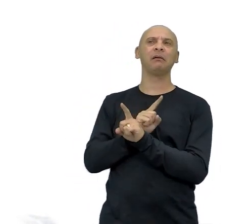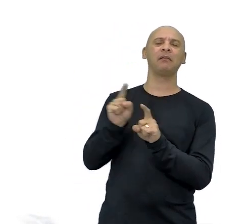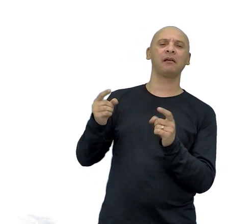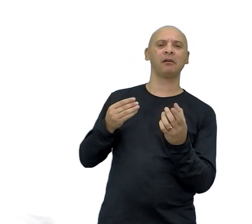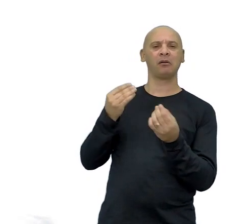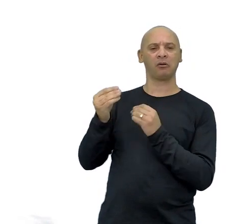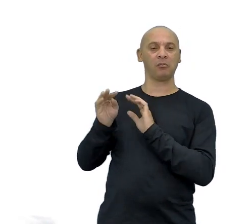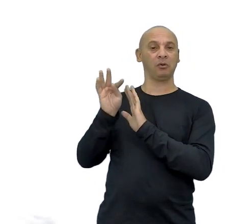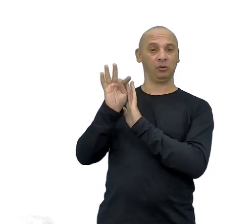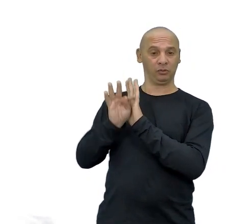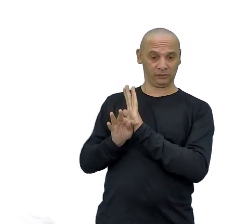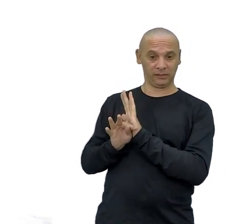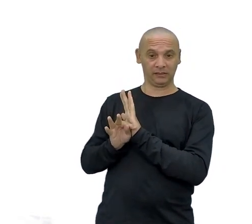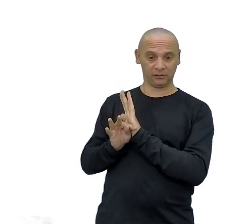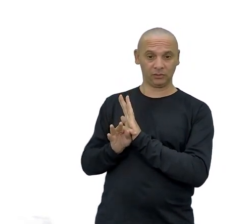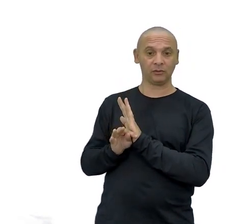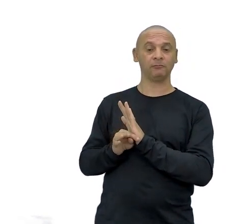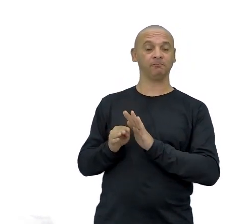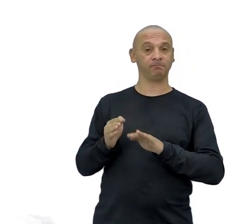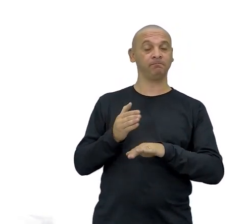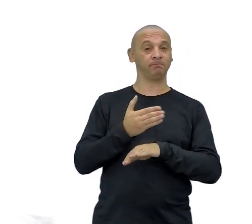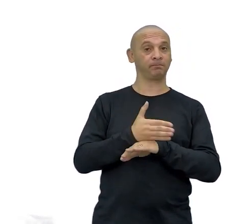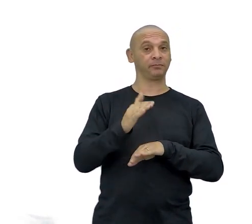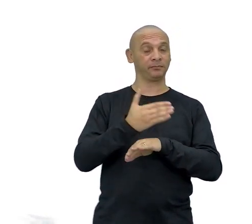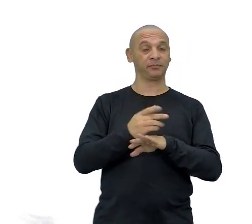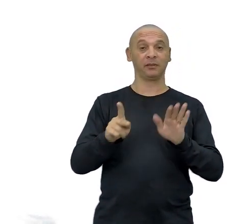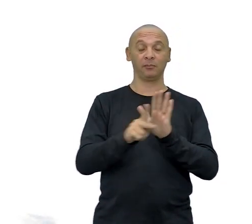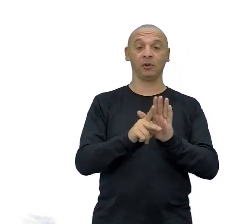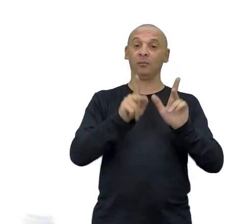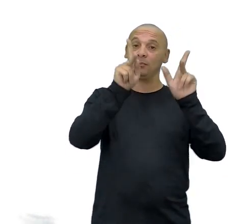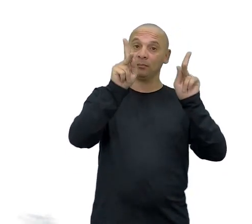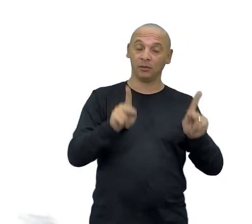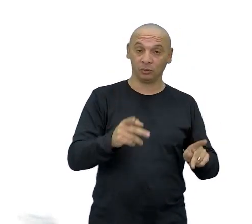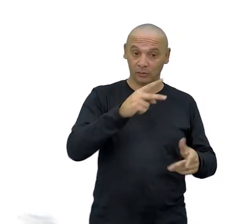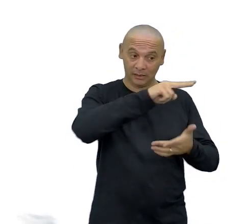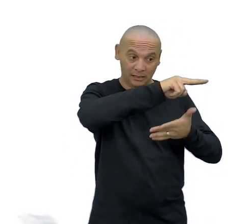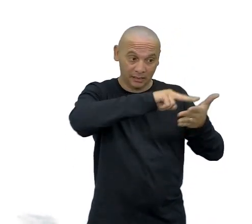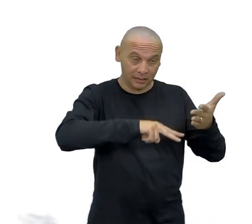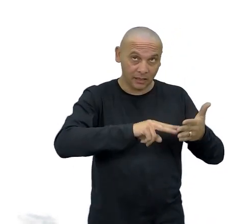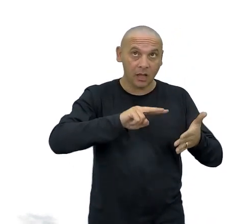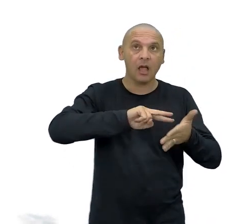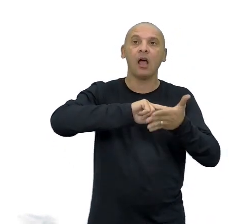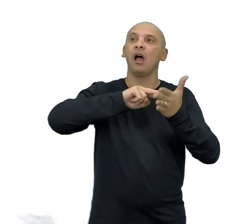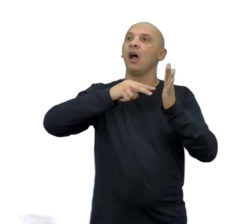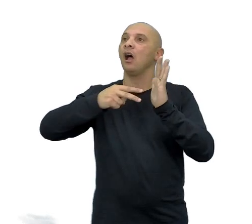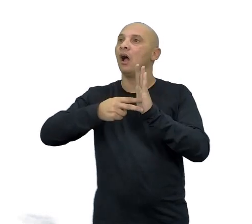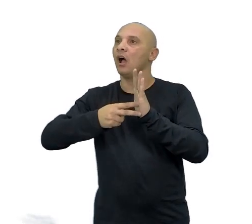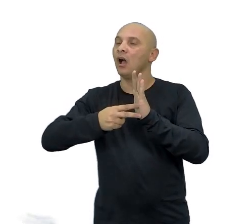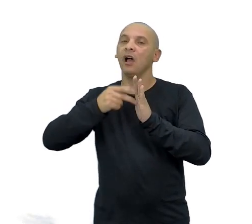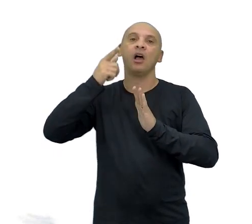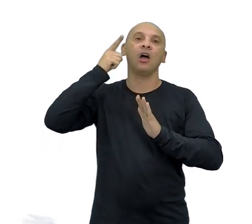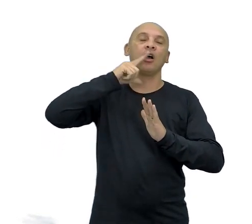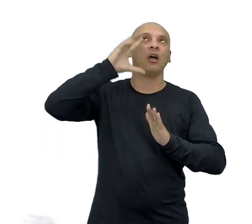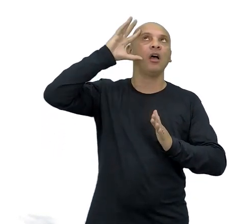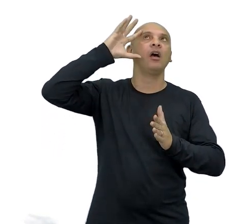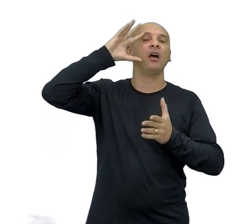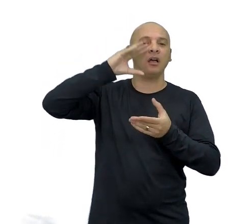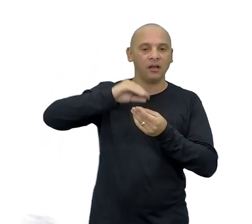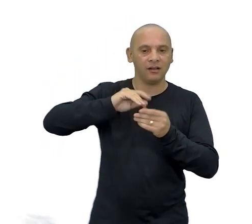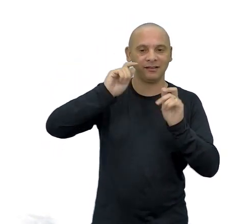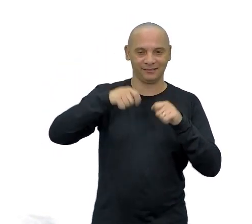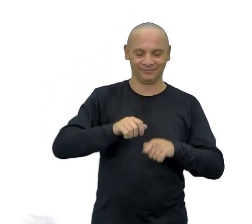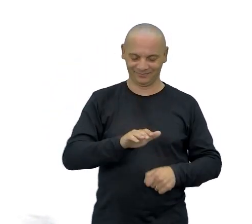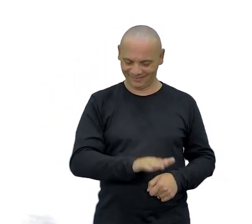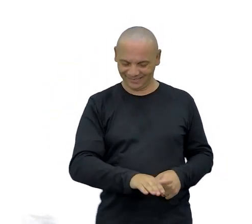autor, são práticas leitoras que permitem acionar sentidos e significados ao longo da leitura. Então, a criança,